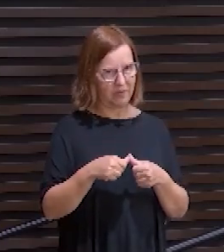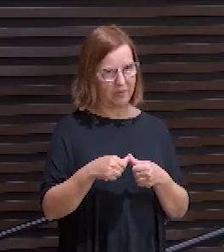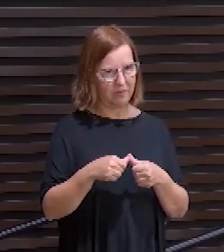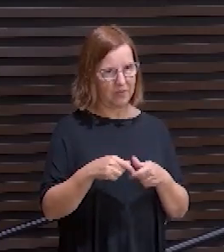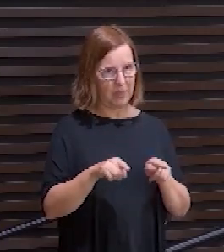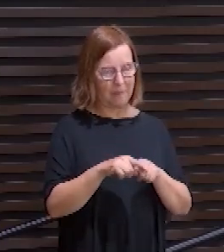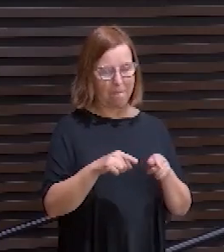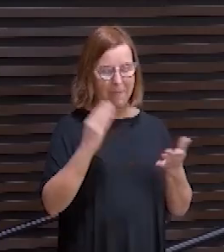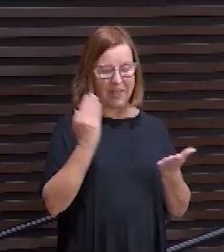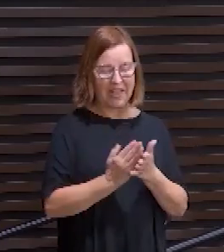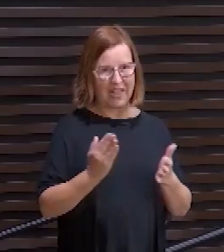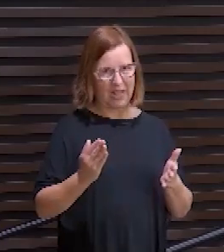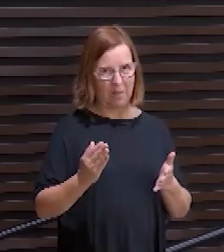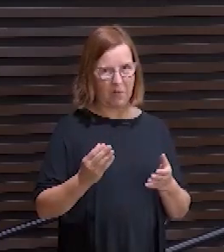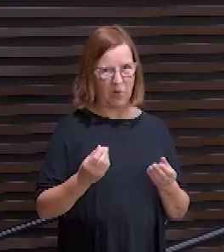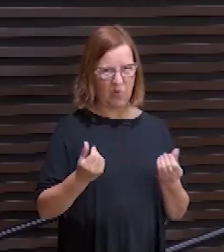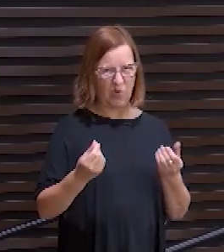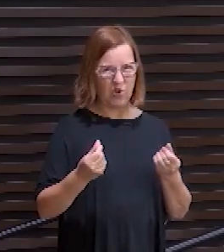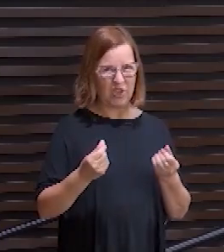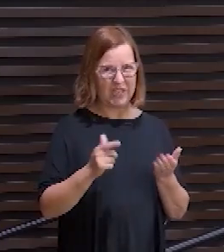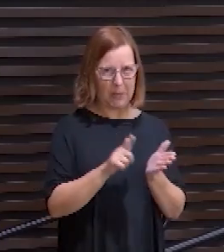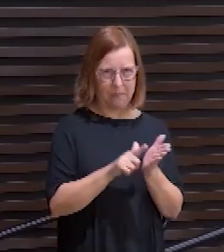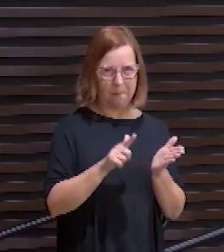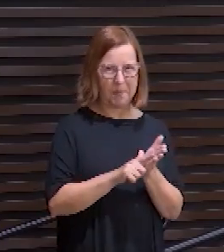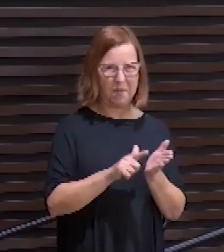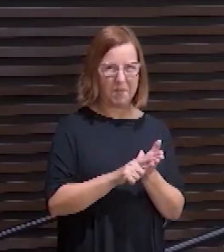moeda, meus irmãos.